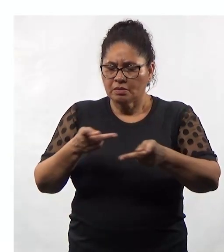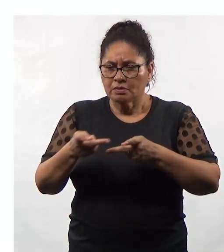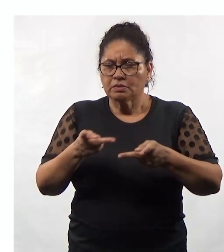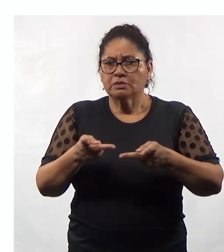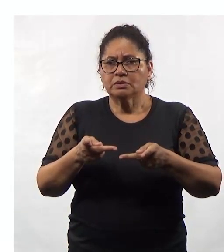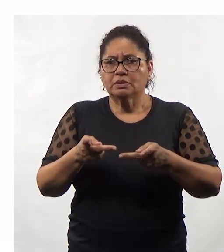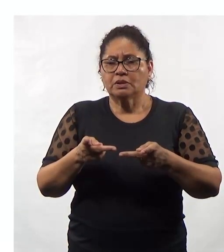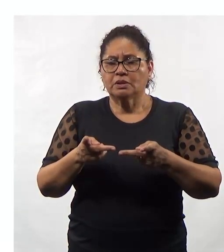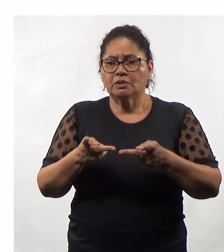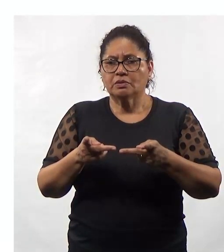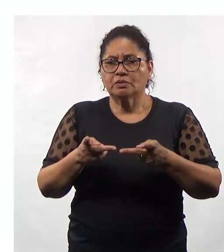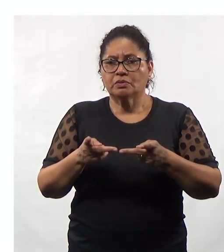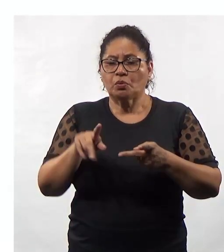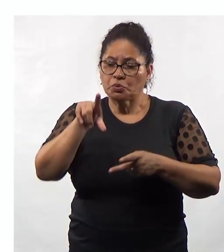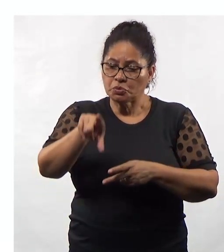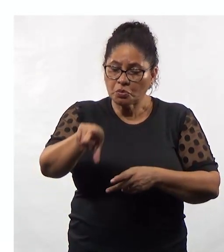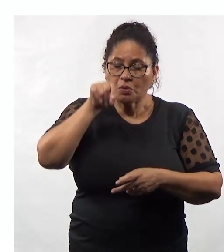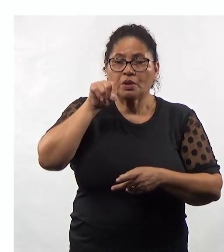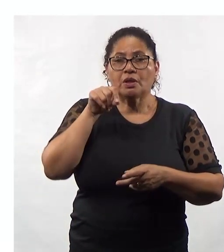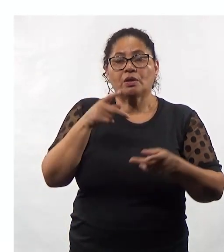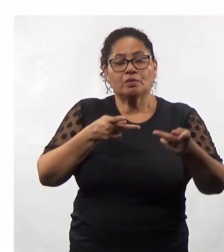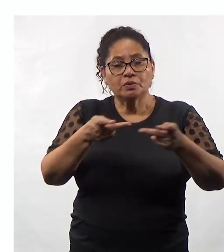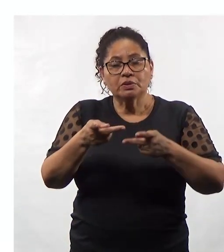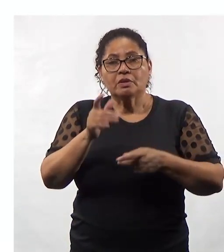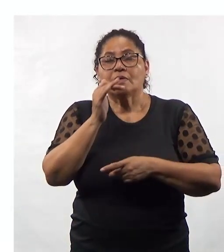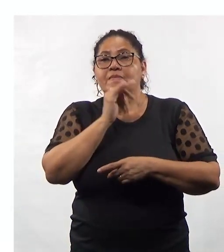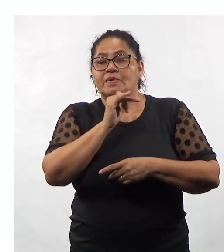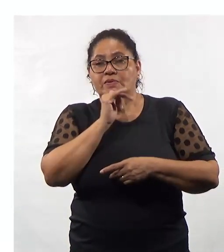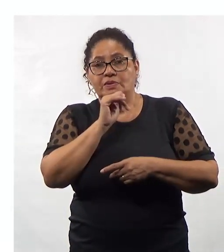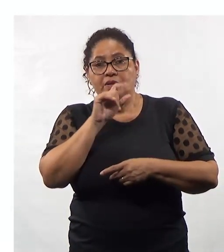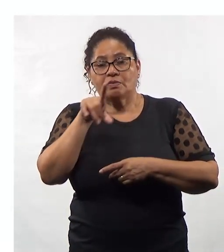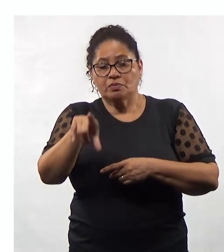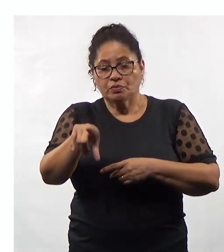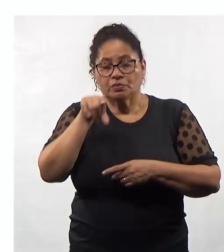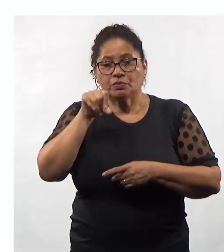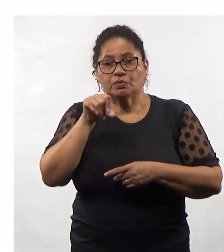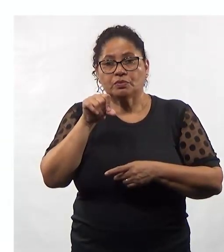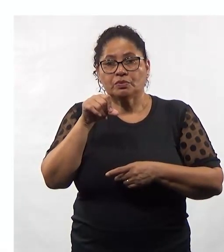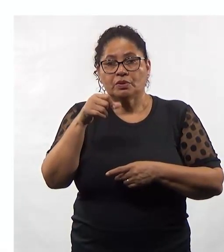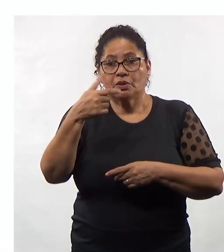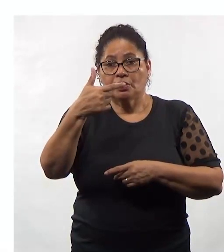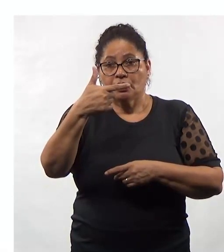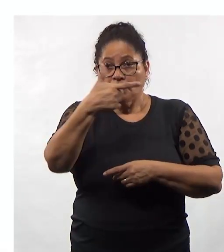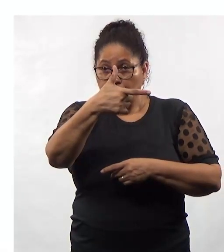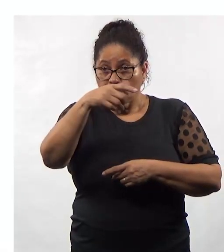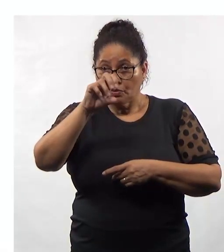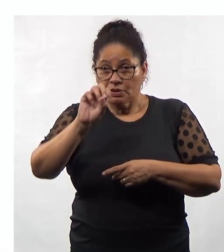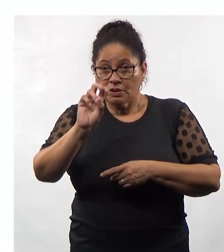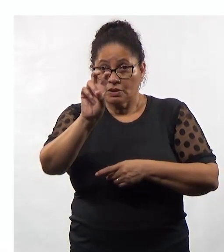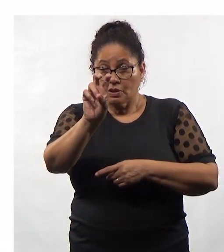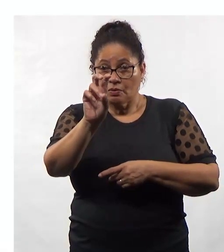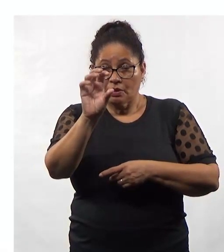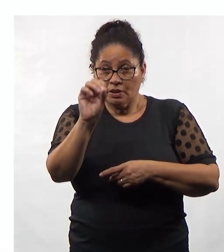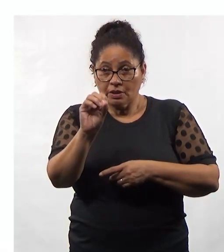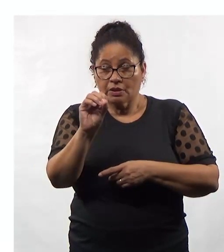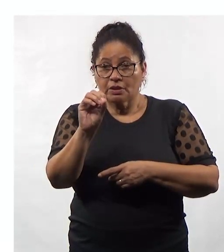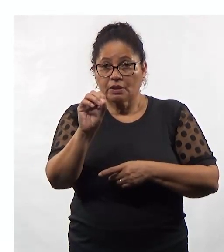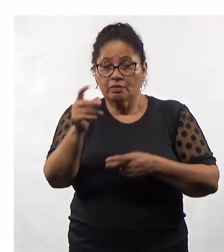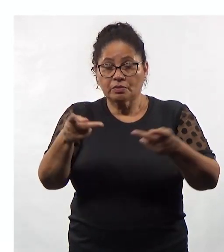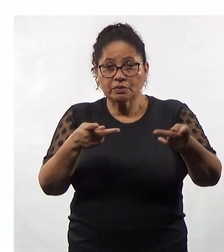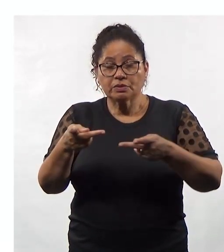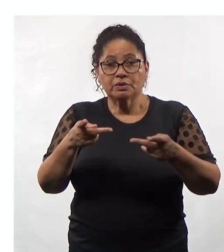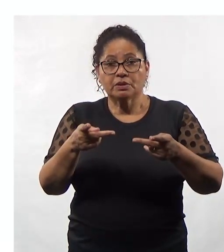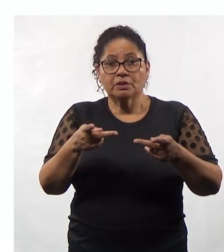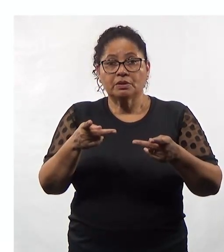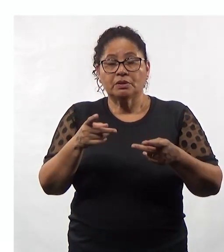ou classificar o projeto. Então nós queremos, por exemplo, de uma seleção de 250 projetos, é lógico